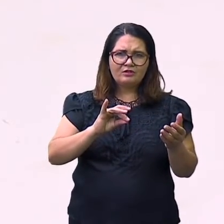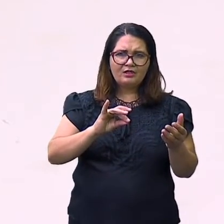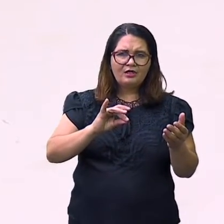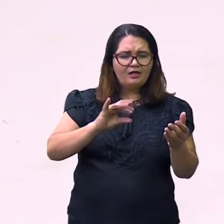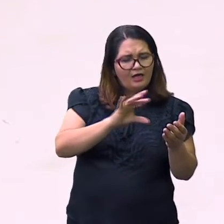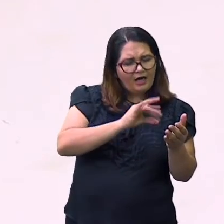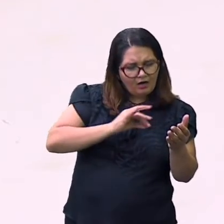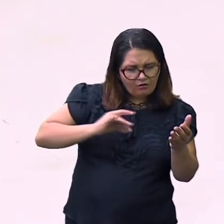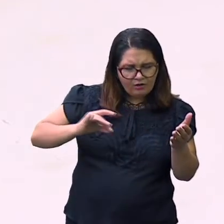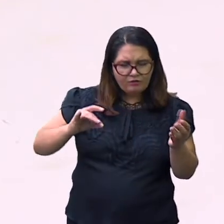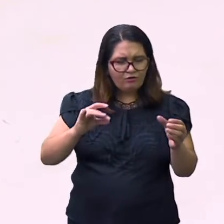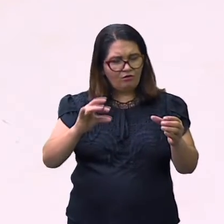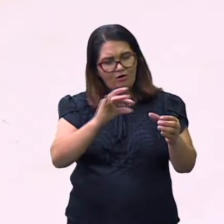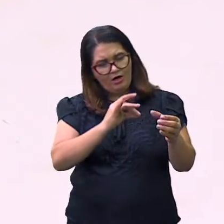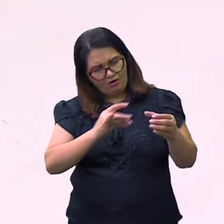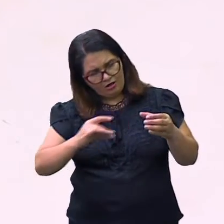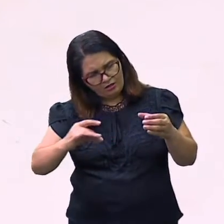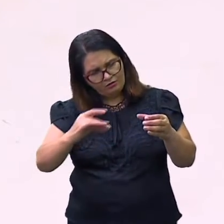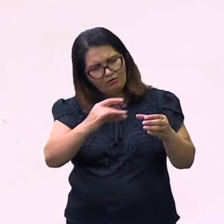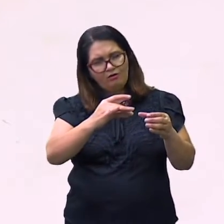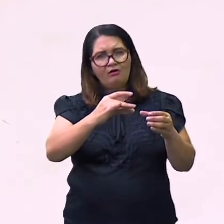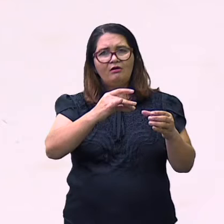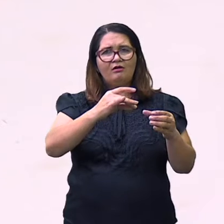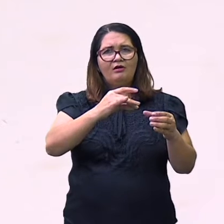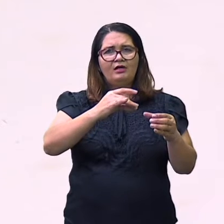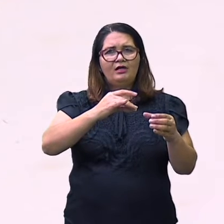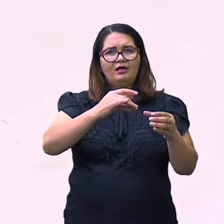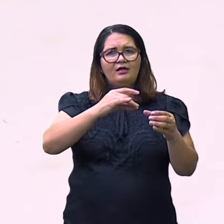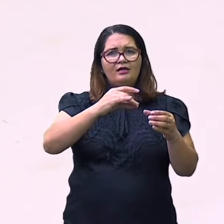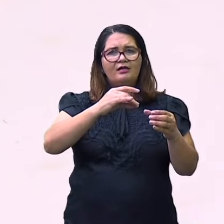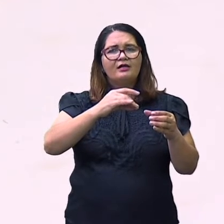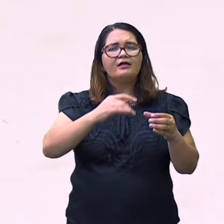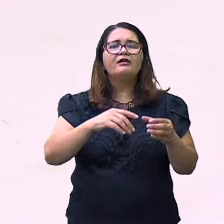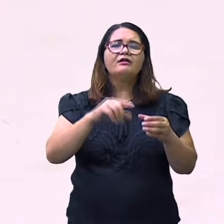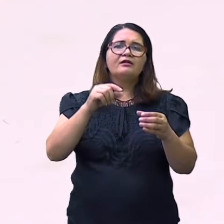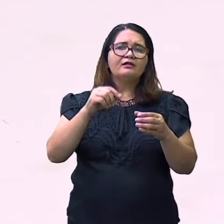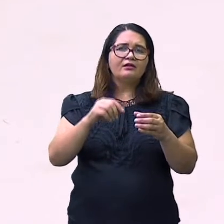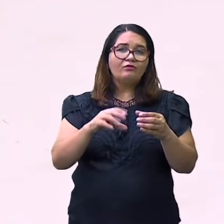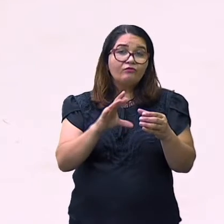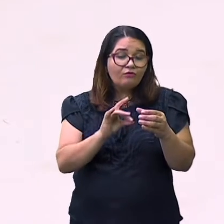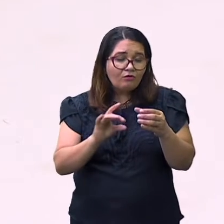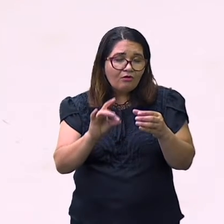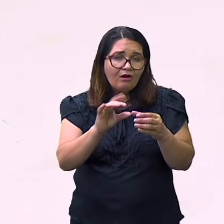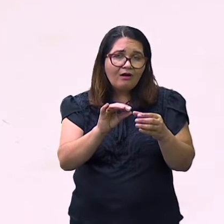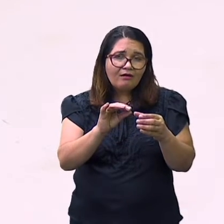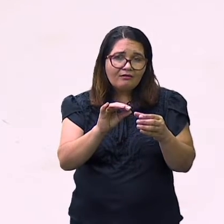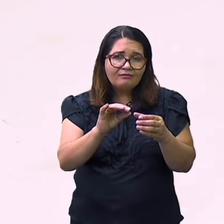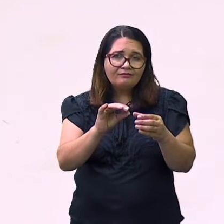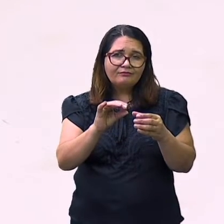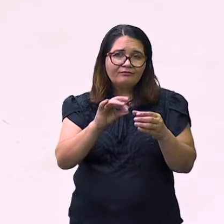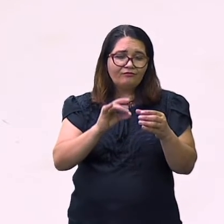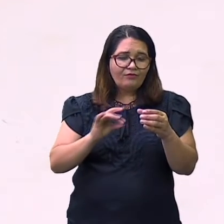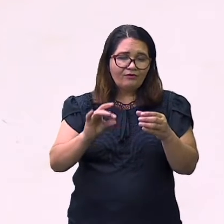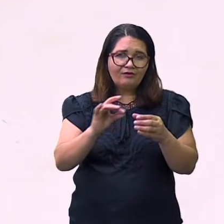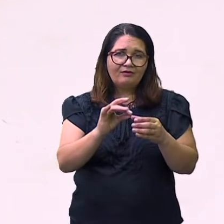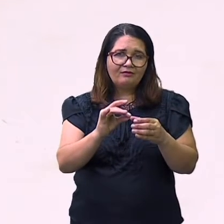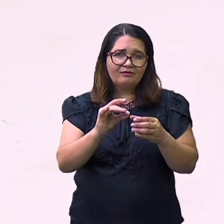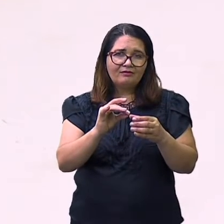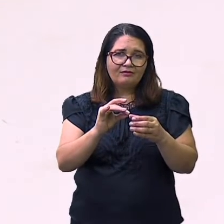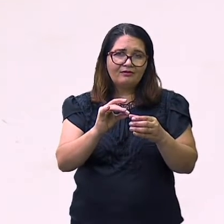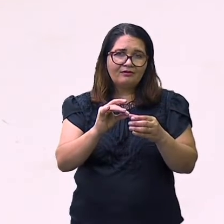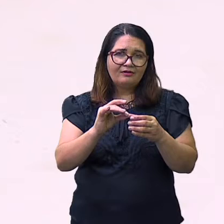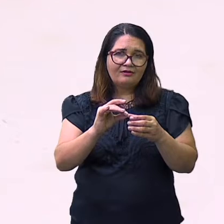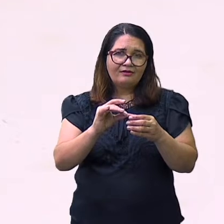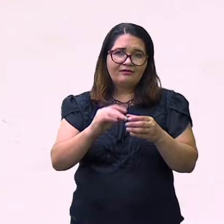vou colocar esta estrutura de retículo endoplasmático. Mas, Cláudia, ele vai ficar todo